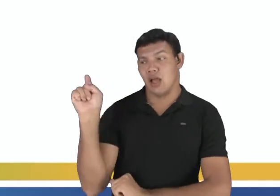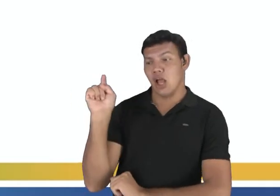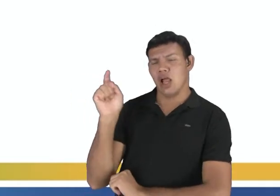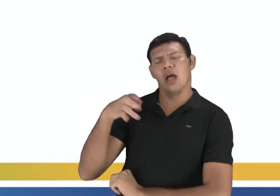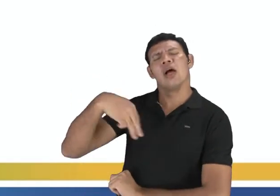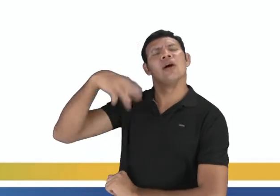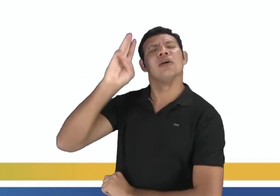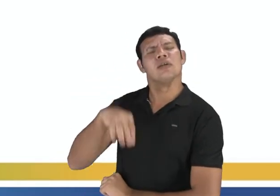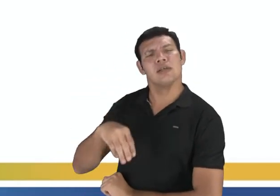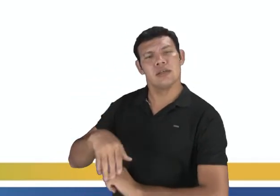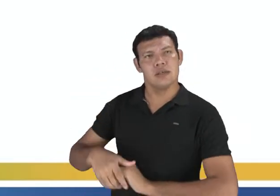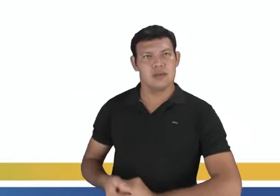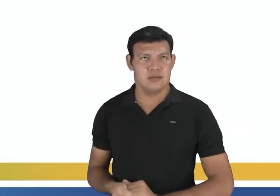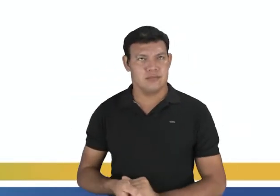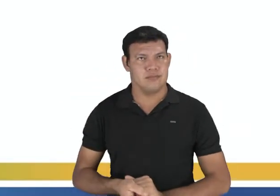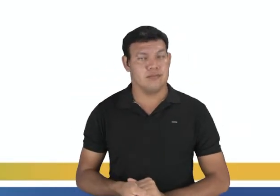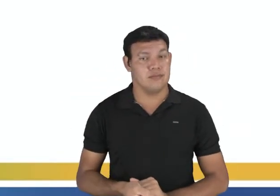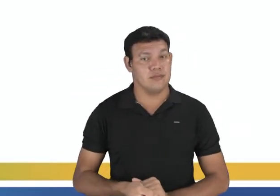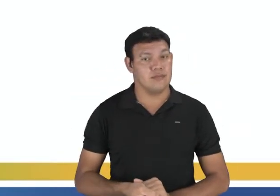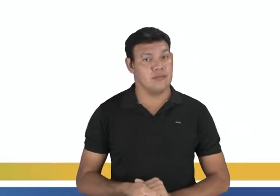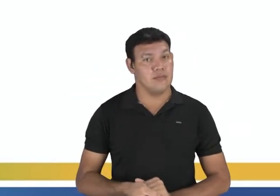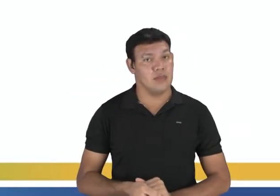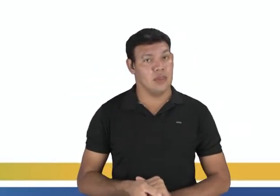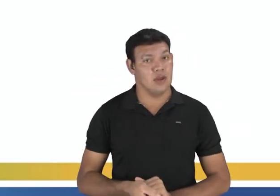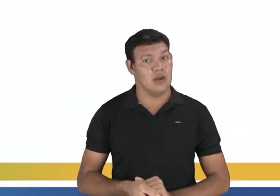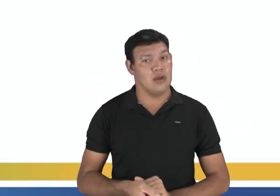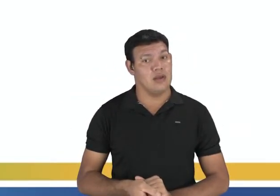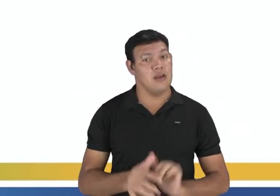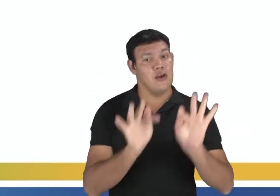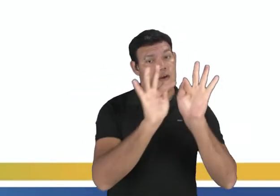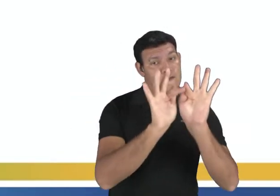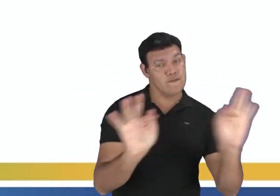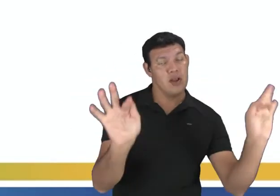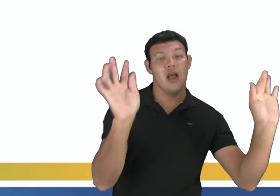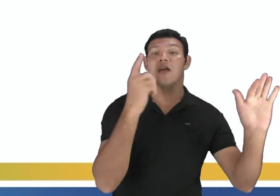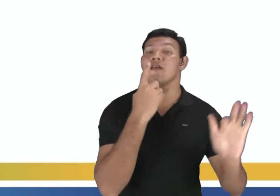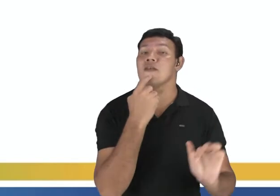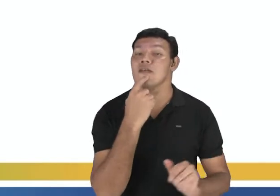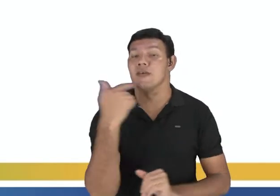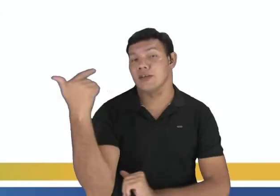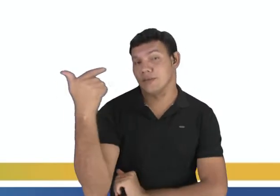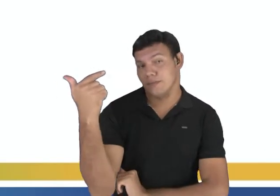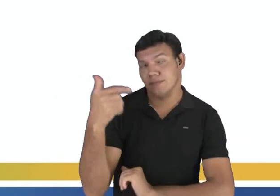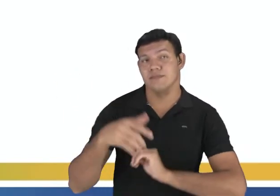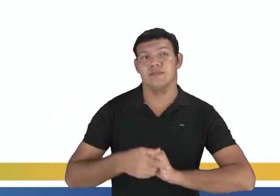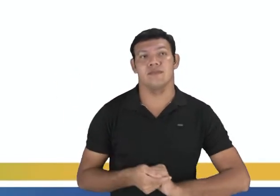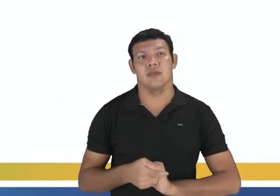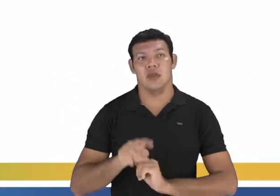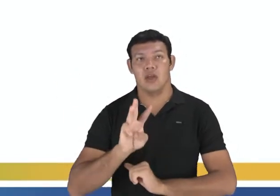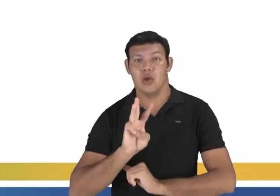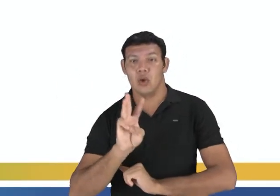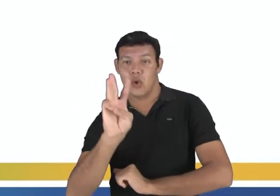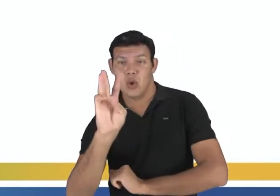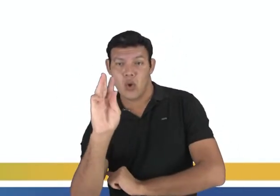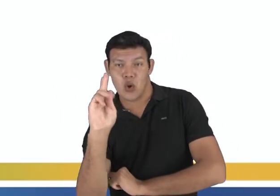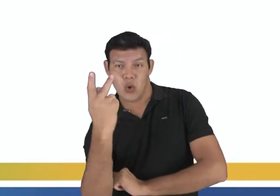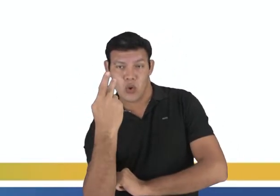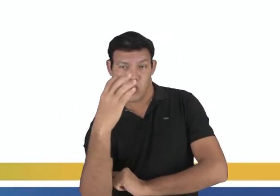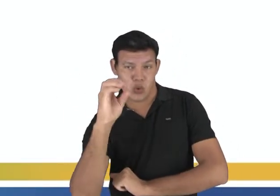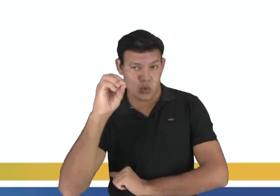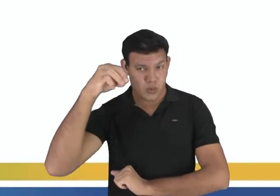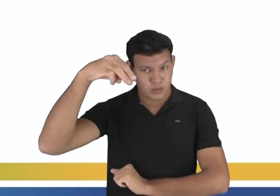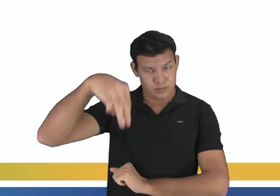Who was talking to her? Já a segunda, que está aí de vermelho, to whom was she